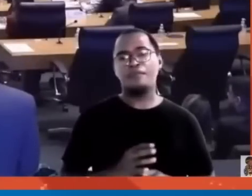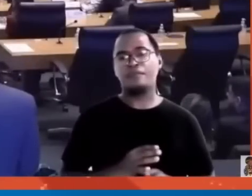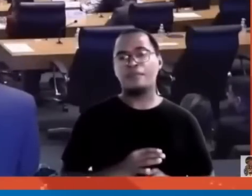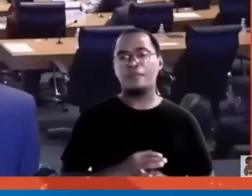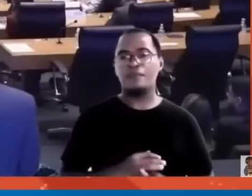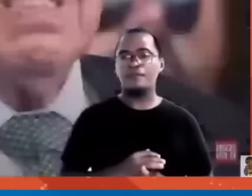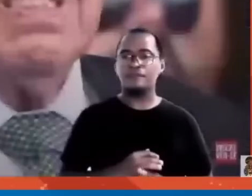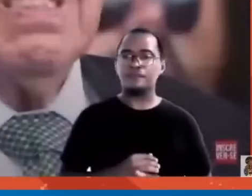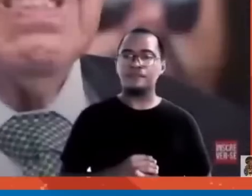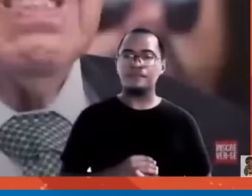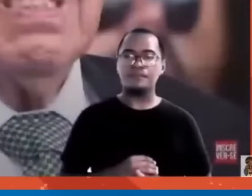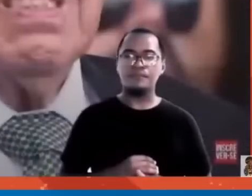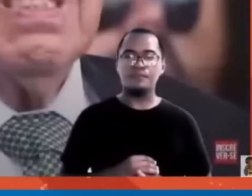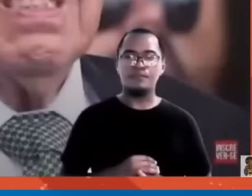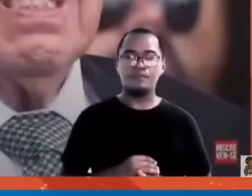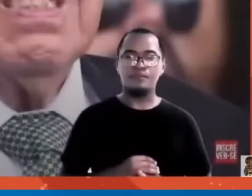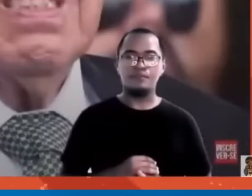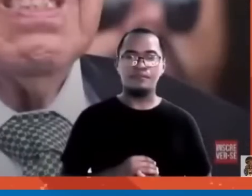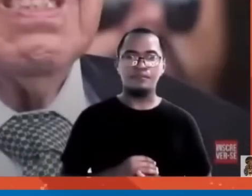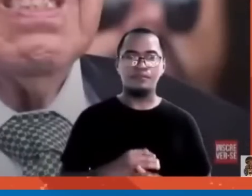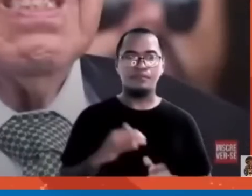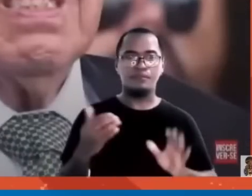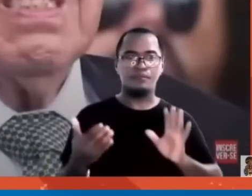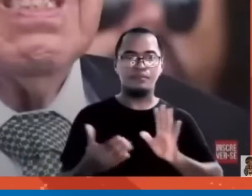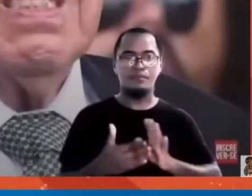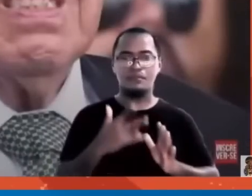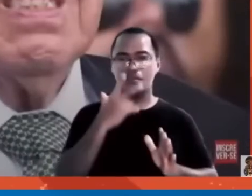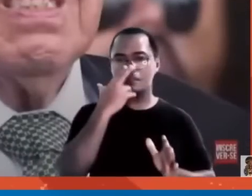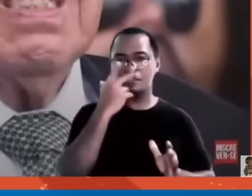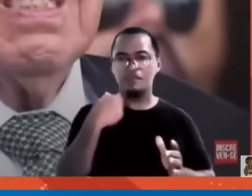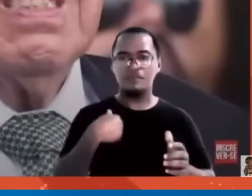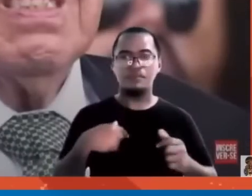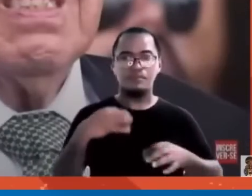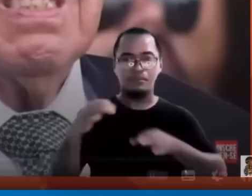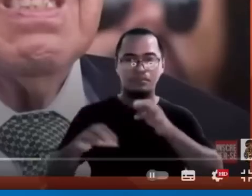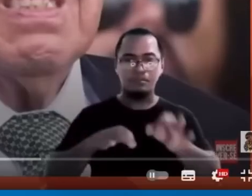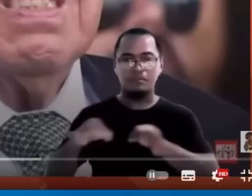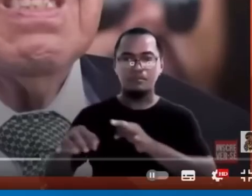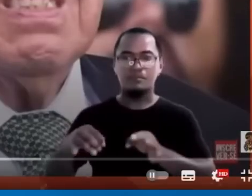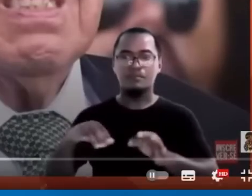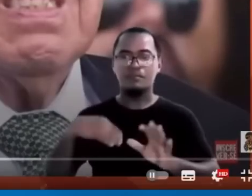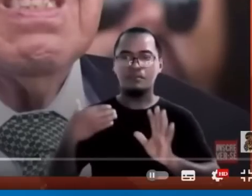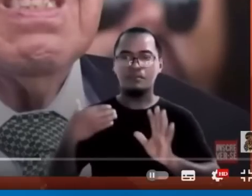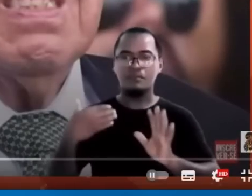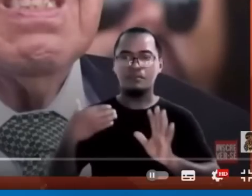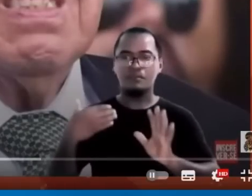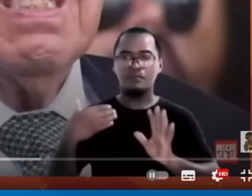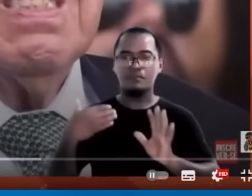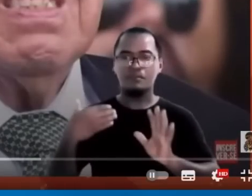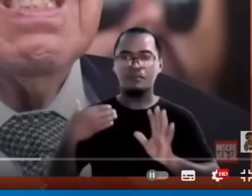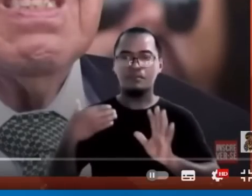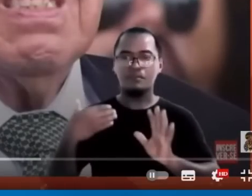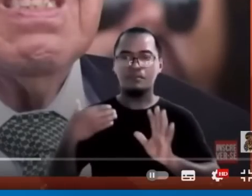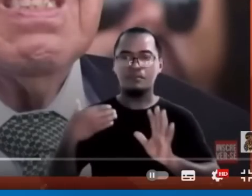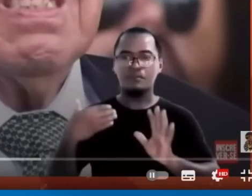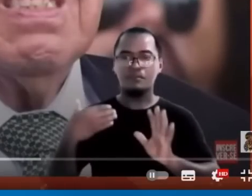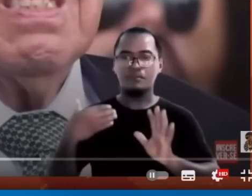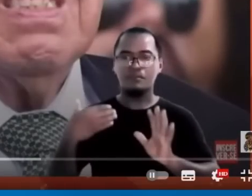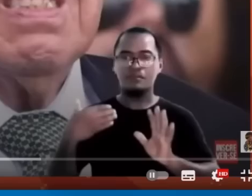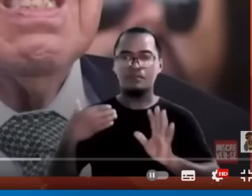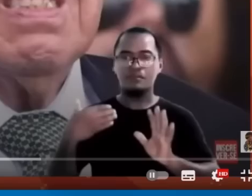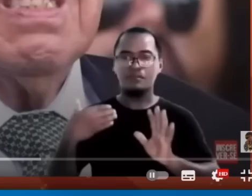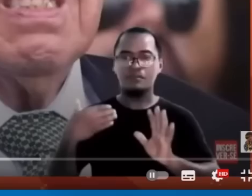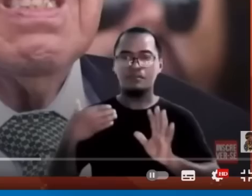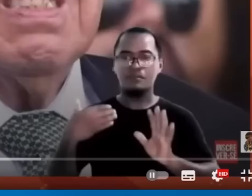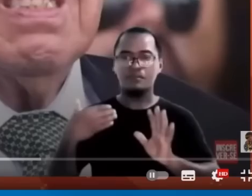Eu tenho que tomar 2 Lexotanamia por dia para levar o presidente a tomar uma atitude mais... Então, assim, antes de qualquer